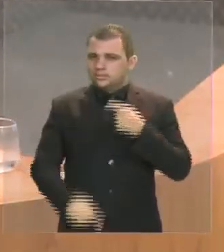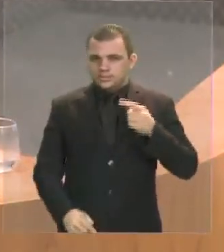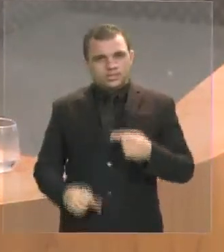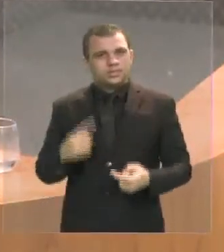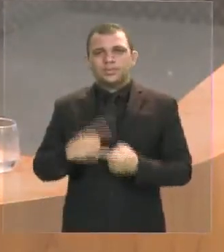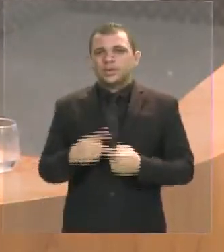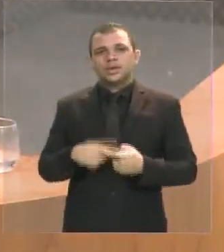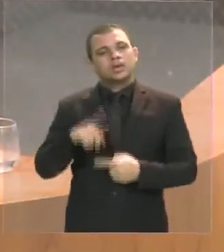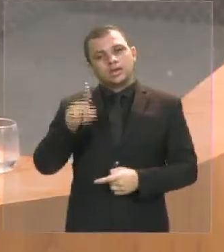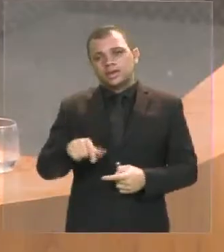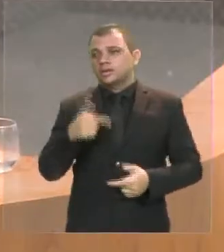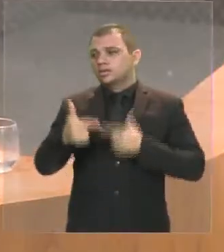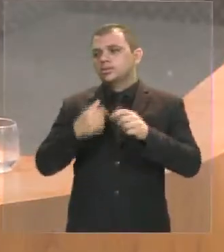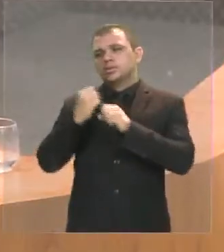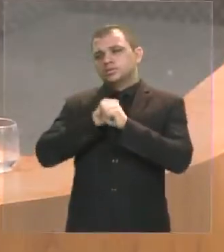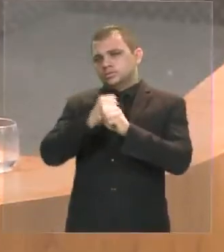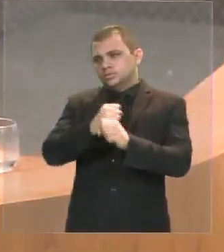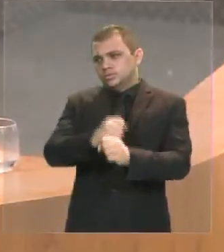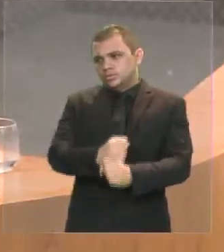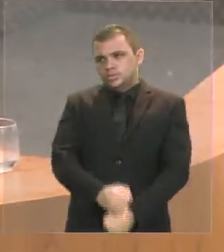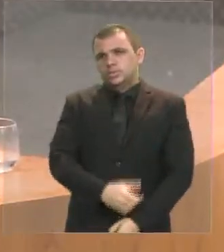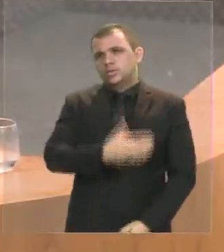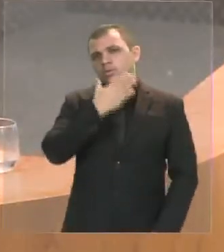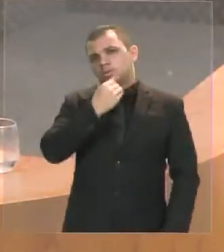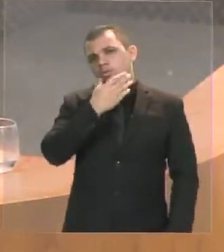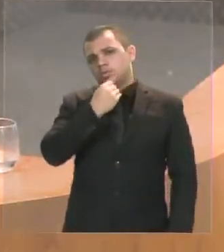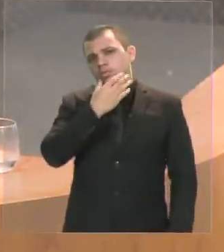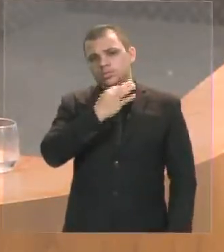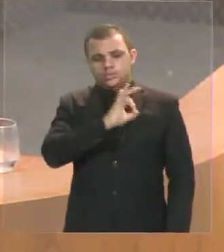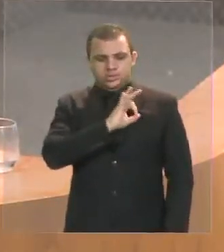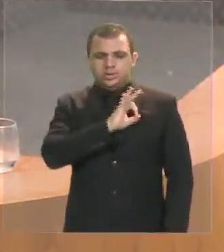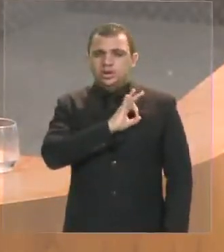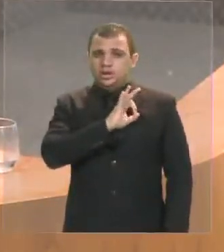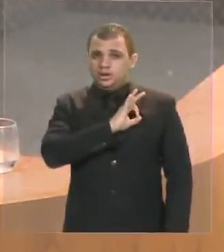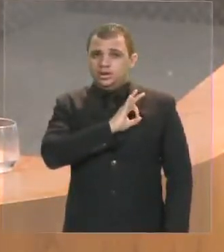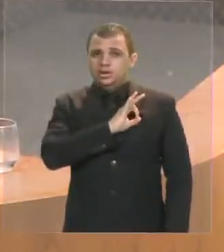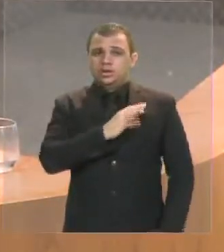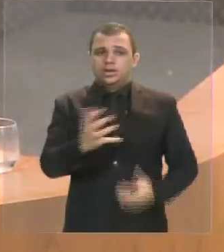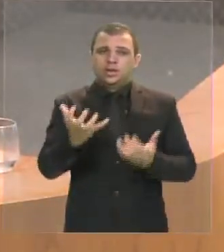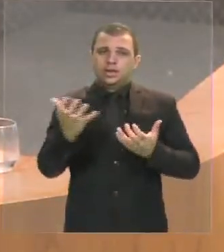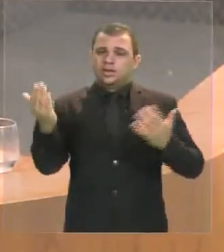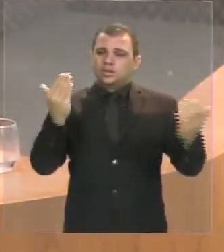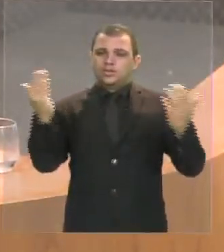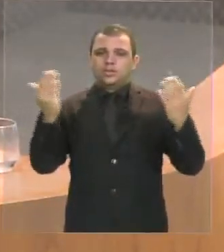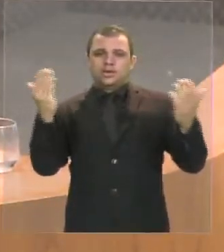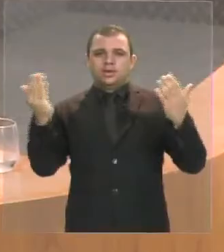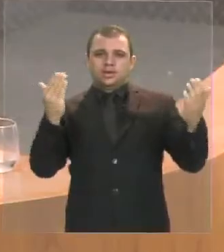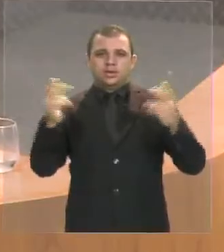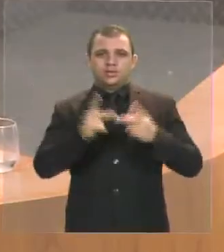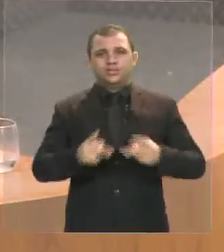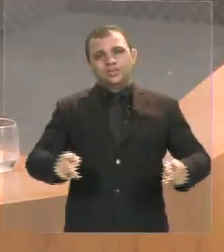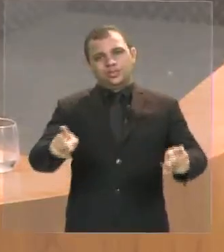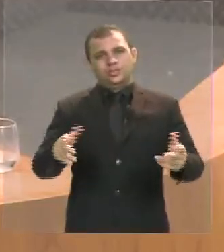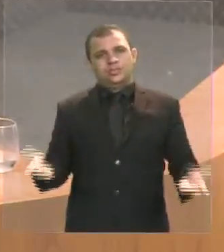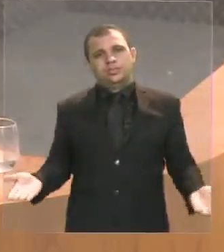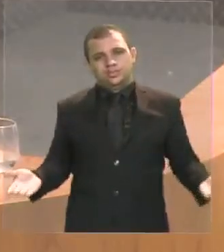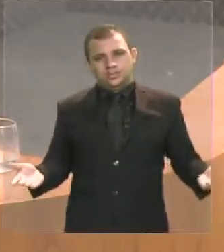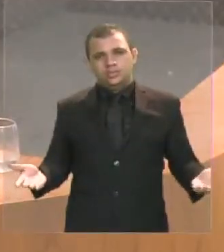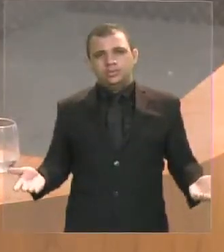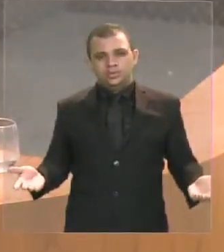ação de muito tempo, onde os delegados querem se equiparar a procuradores.